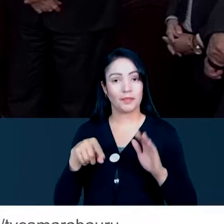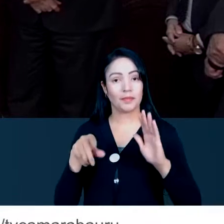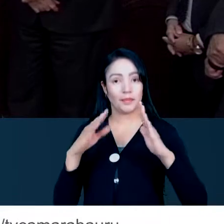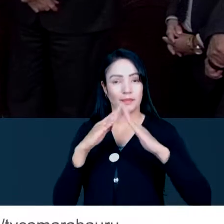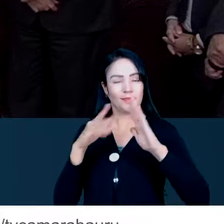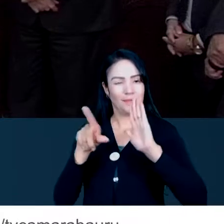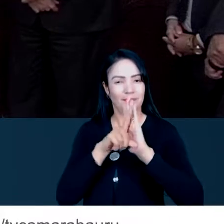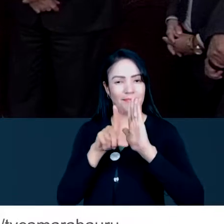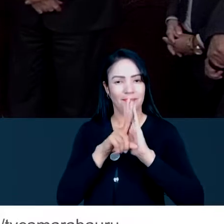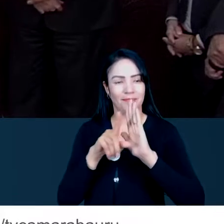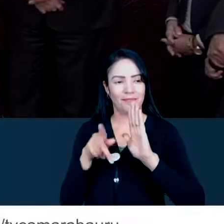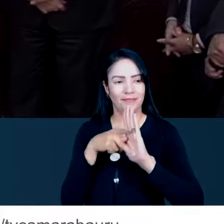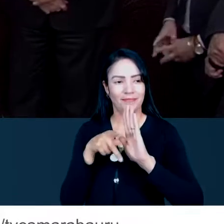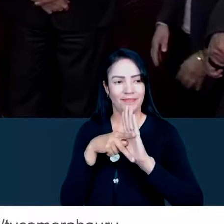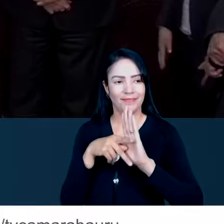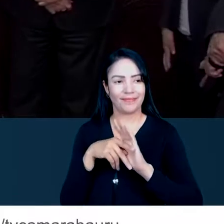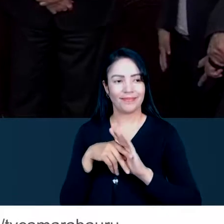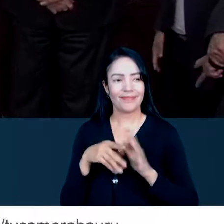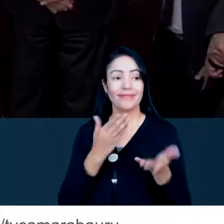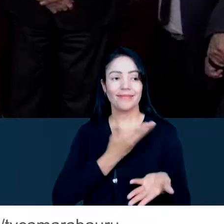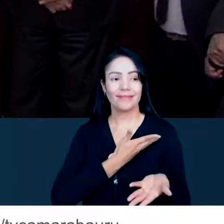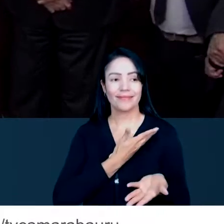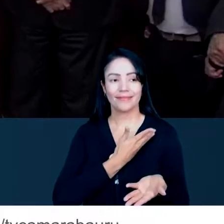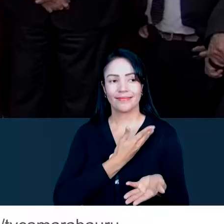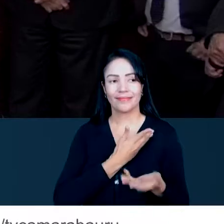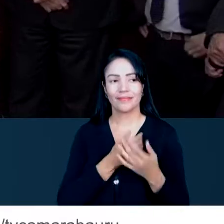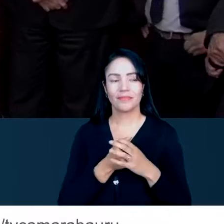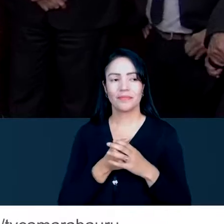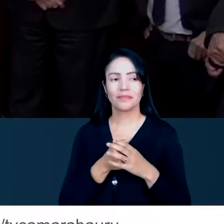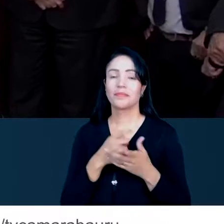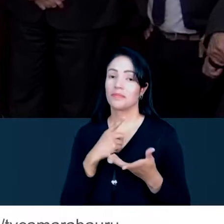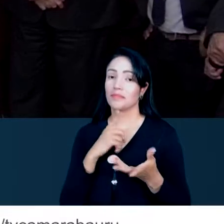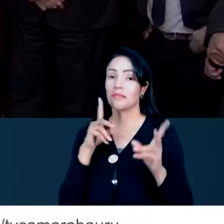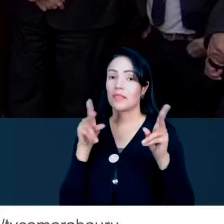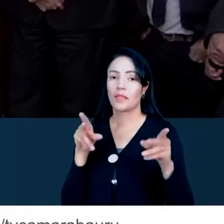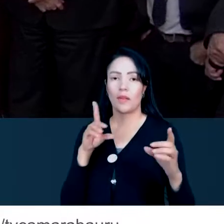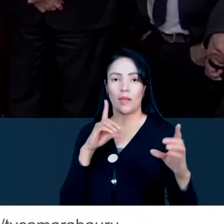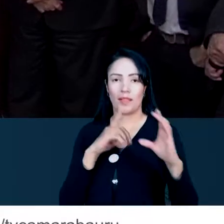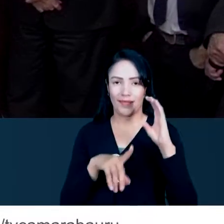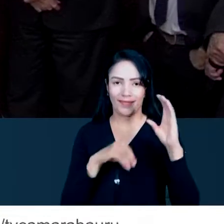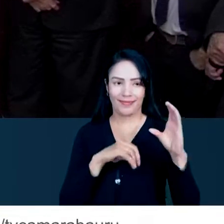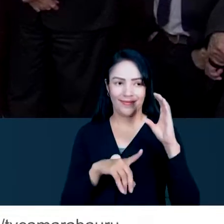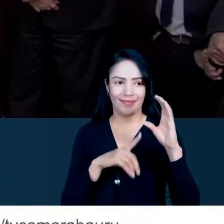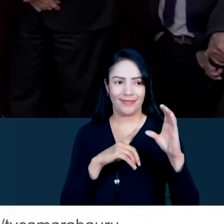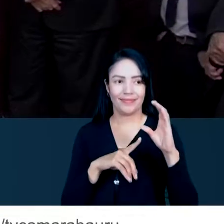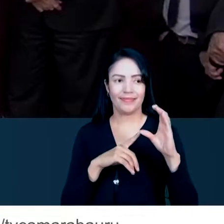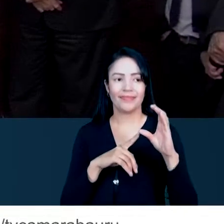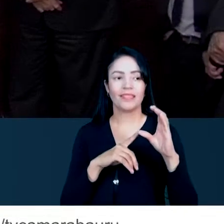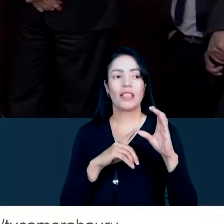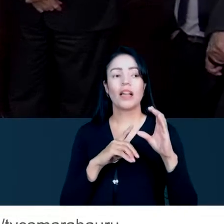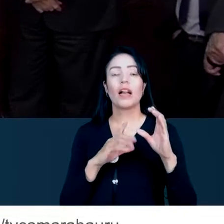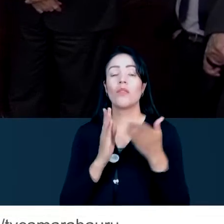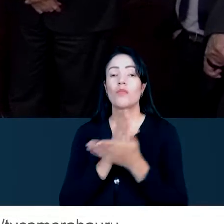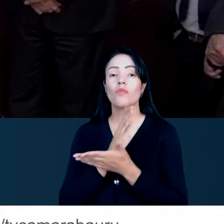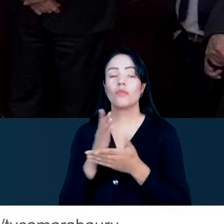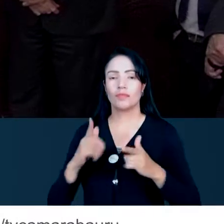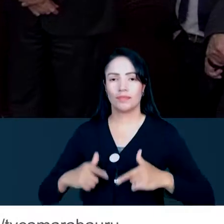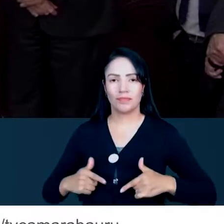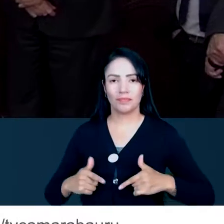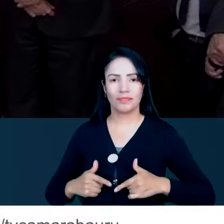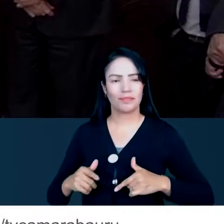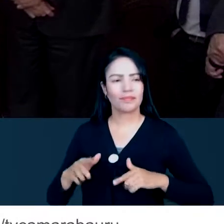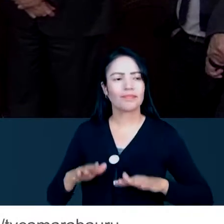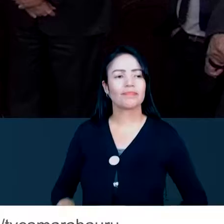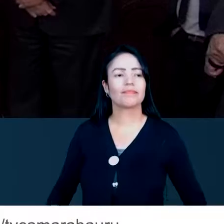que são nossos clientes. E como nós somos bauruense, a gente respeita muito todos vocês, queremos